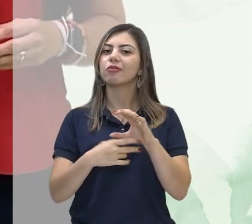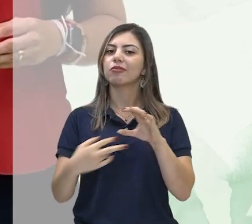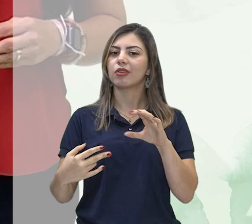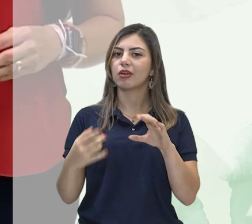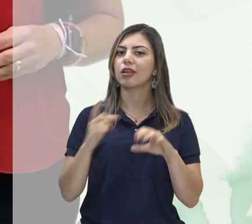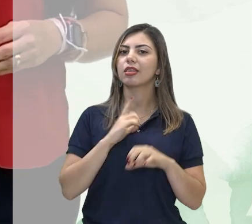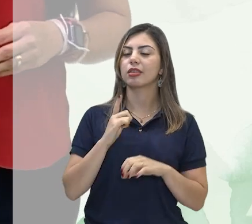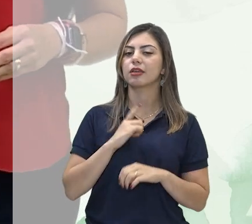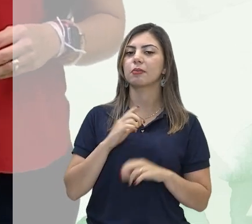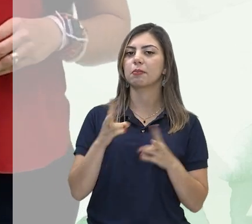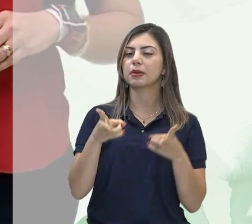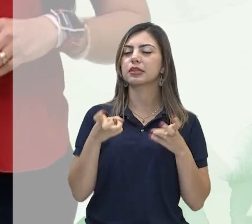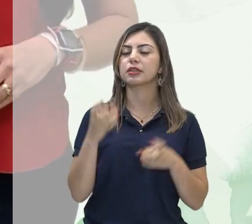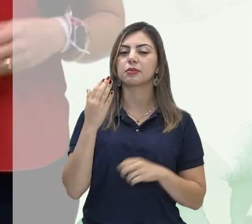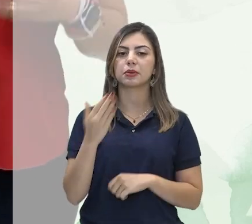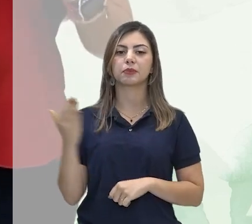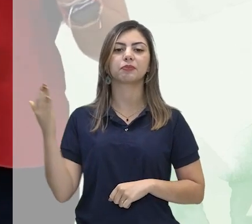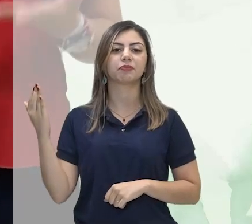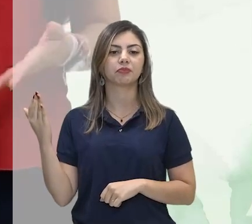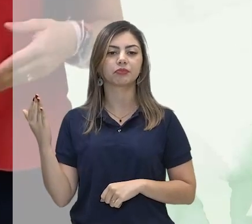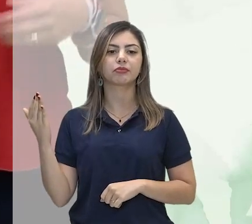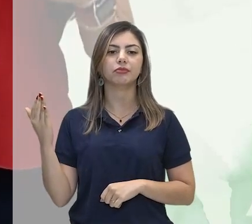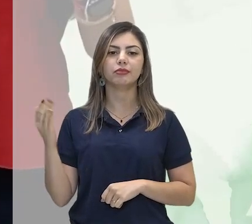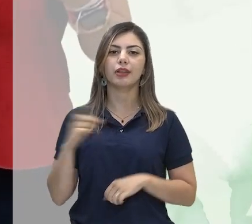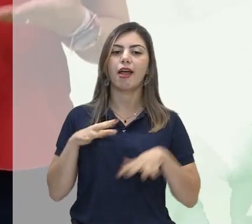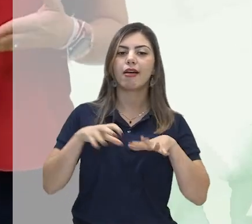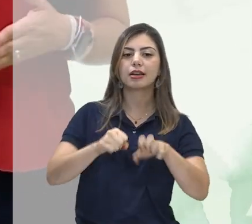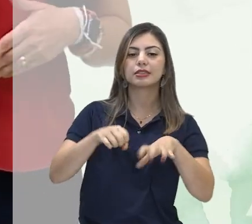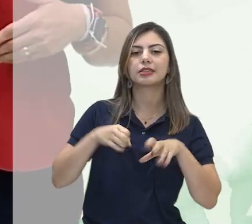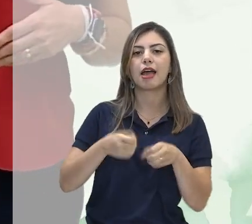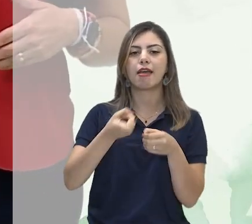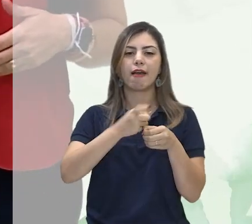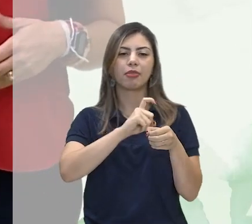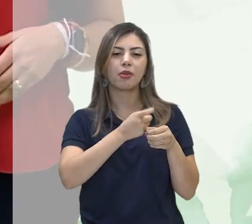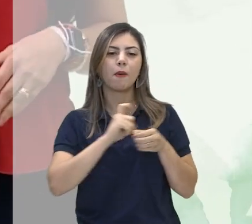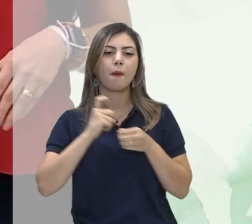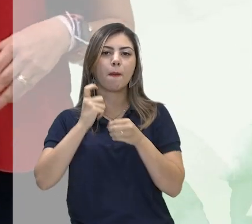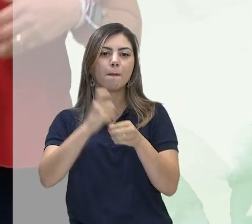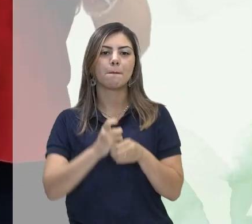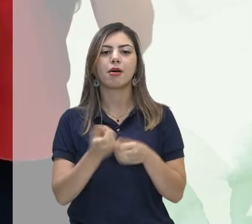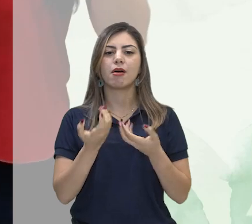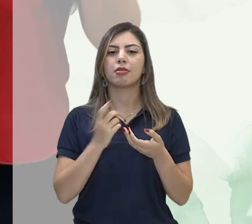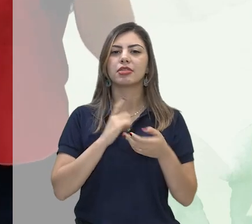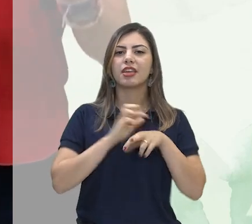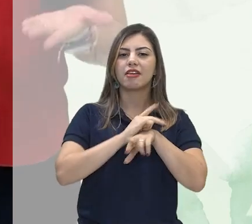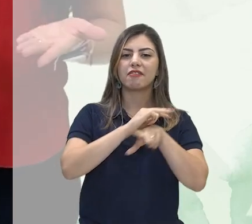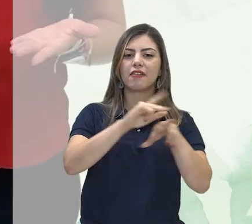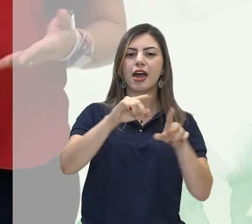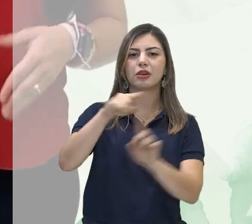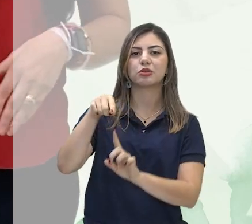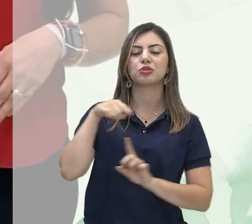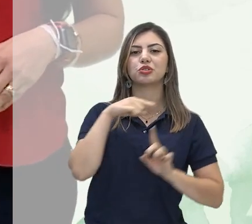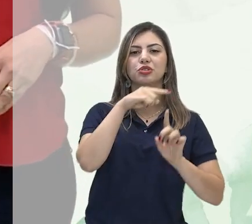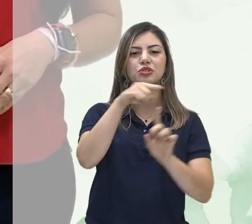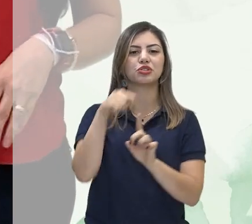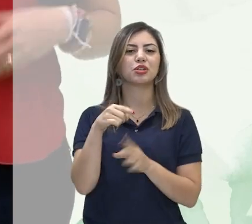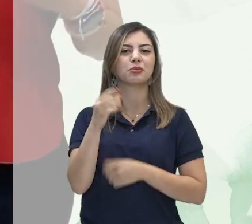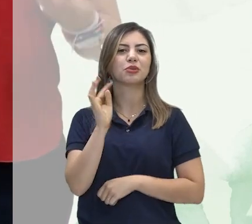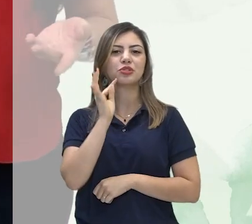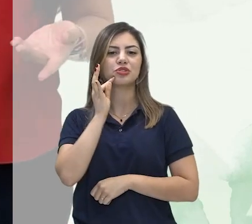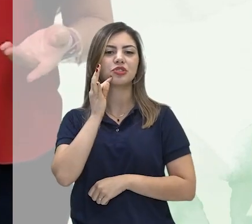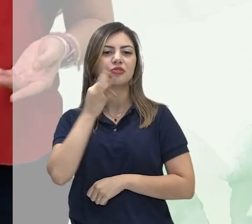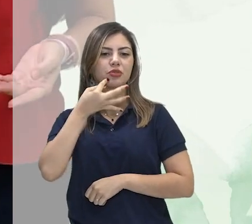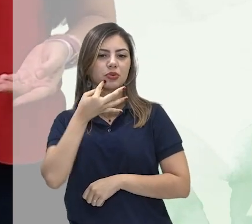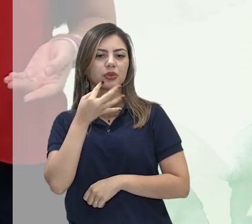na flora. Podemos citar aí o açaí, o tucumã, a pupunha, o cupuaçu, o